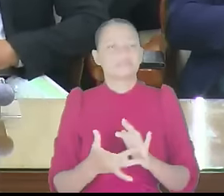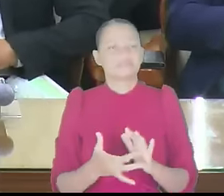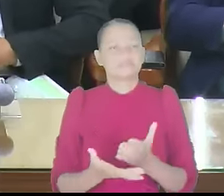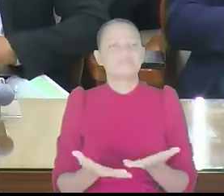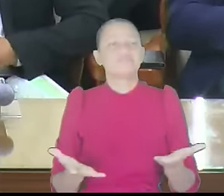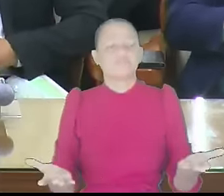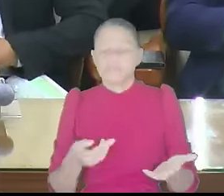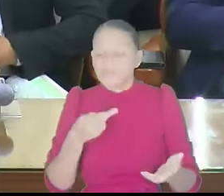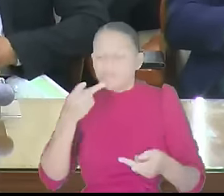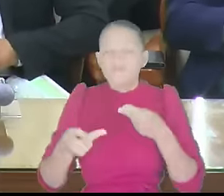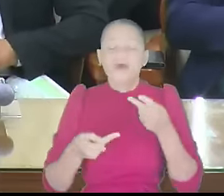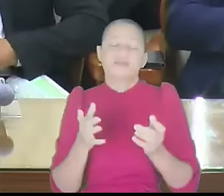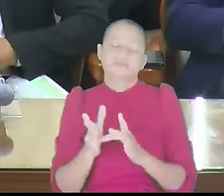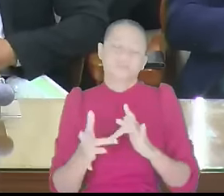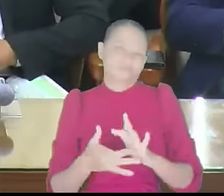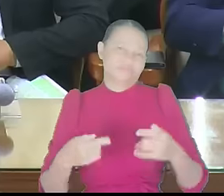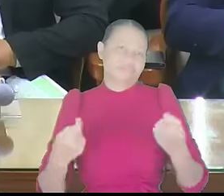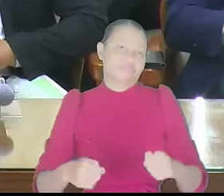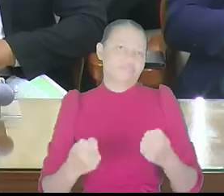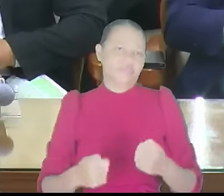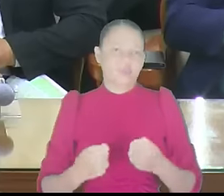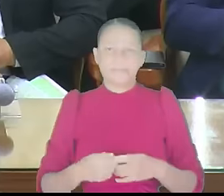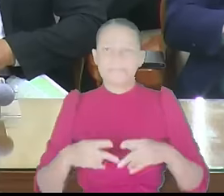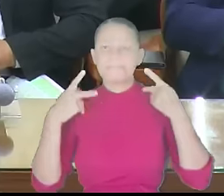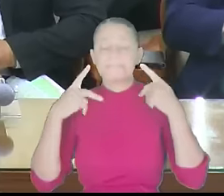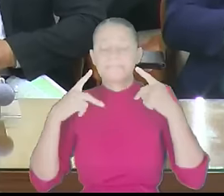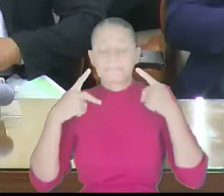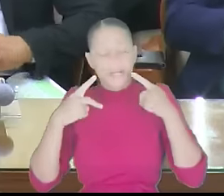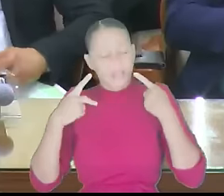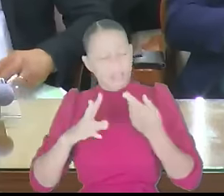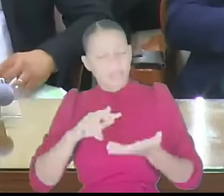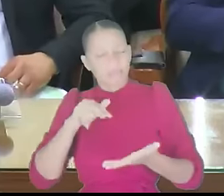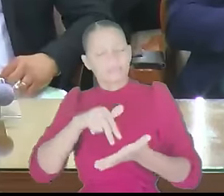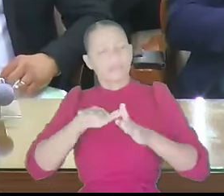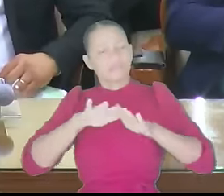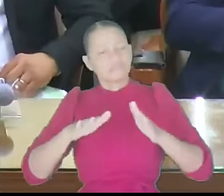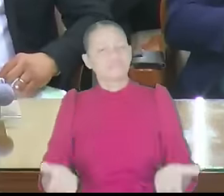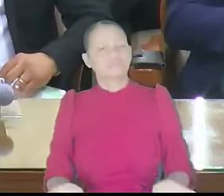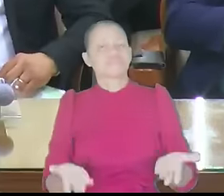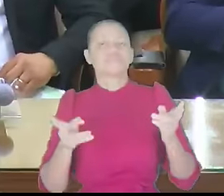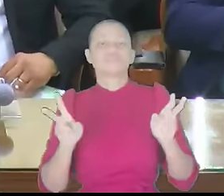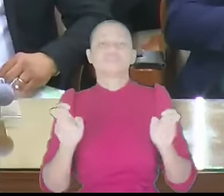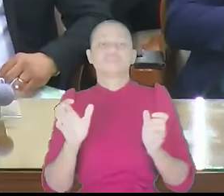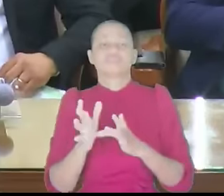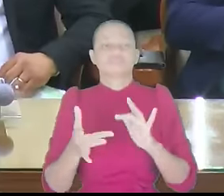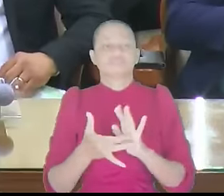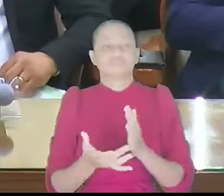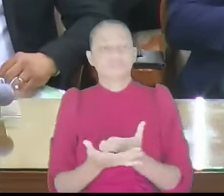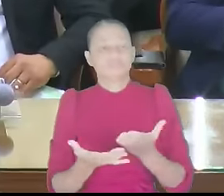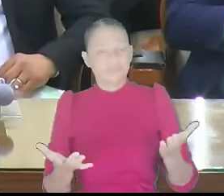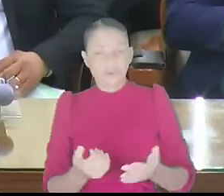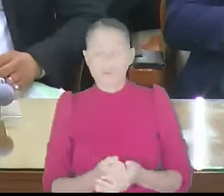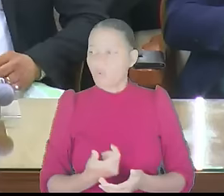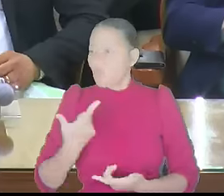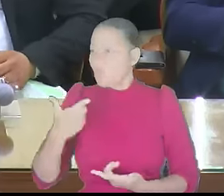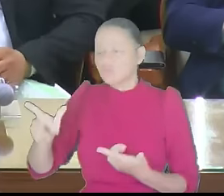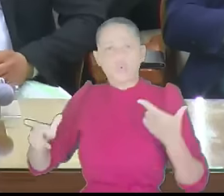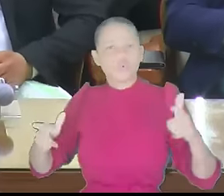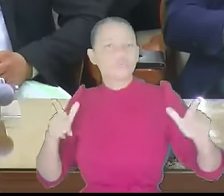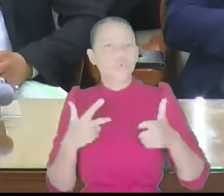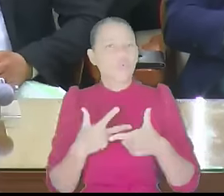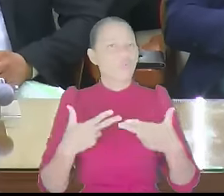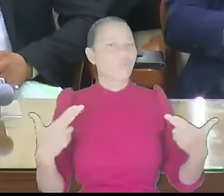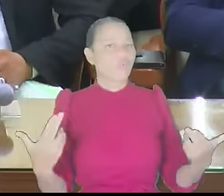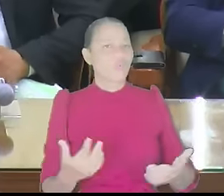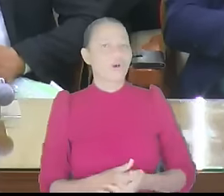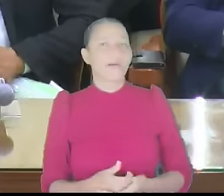fala de Jesus. Os pregadores de púlpito também pouco estão falando de Jesus, falando de outras coisas. O